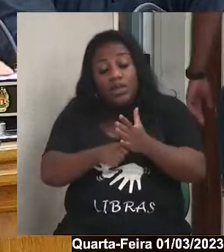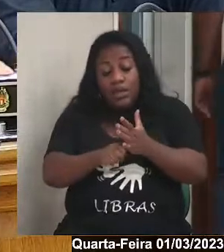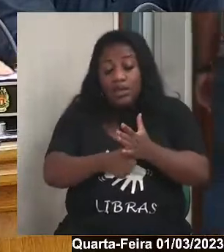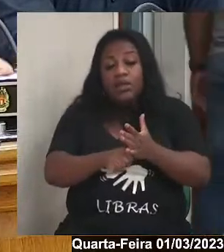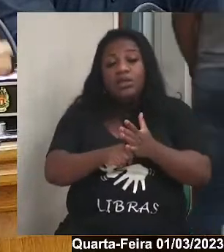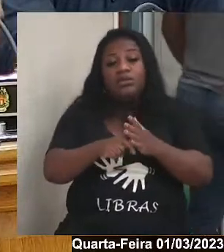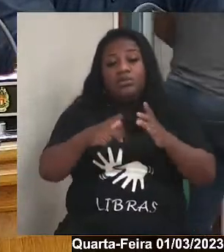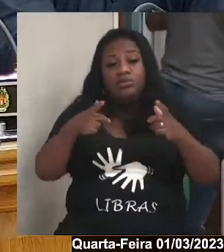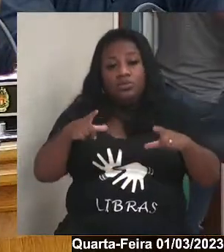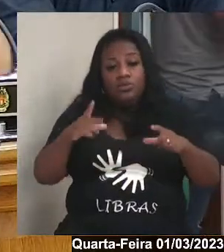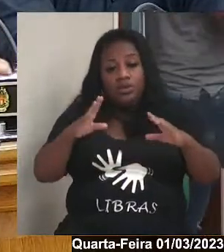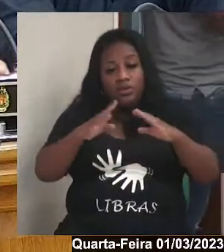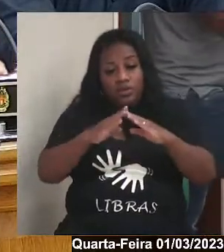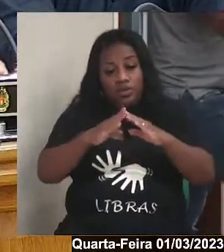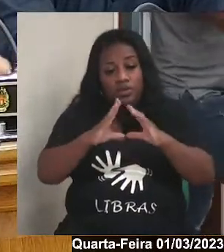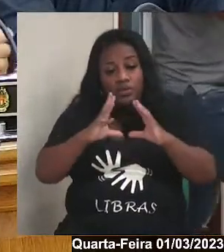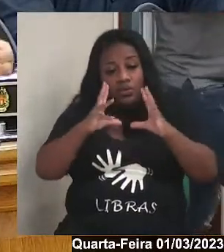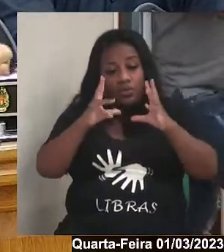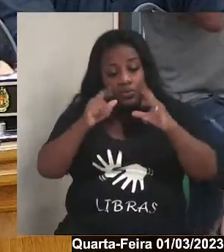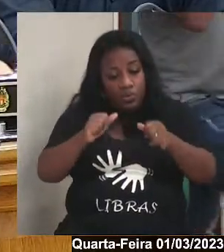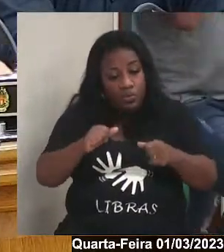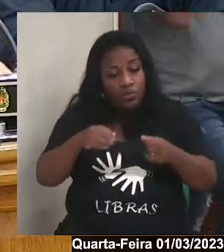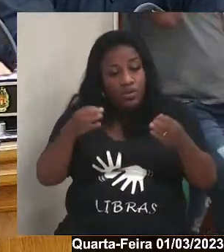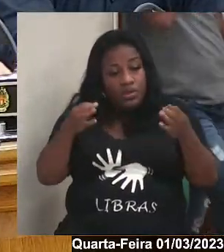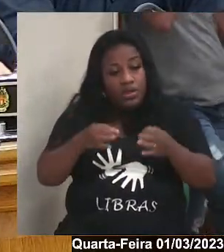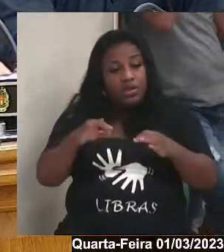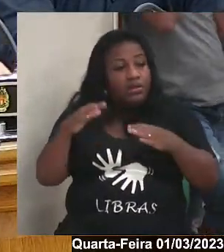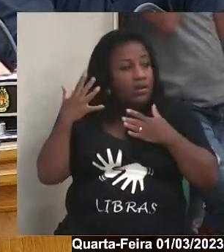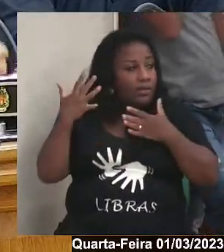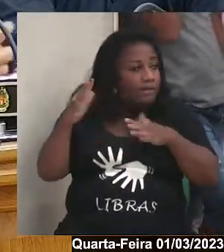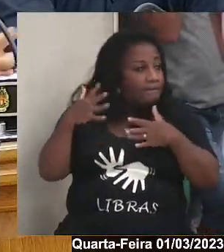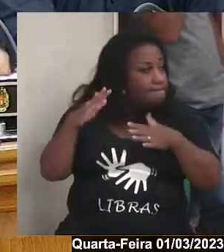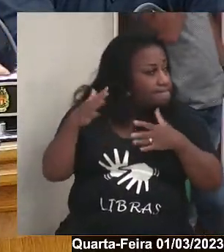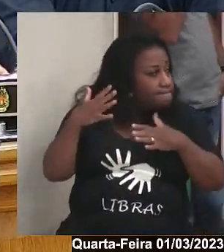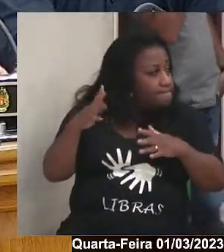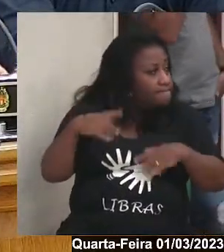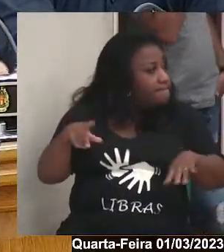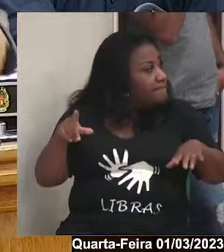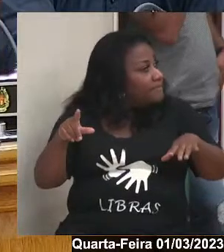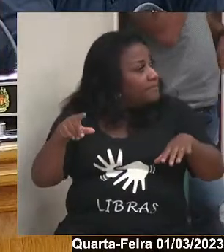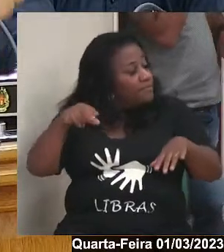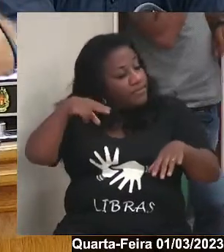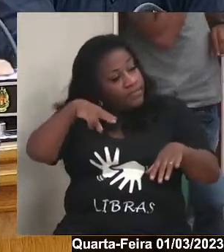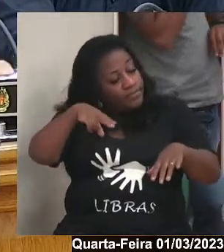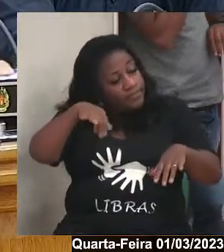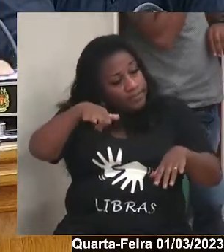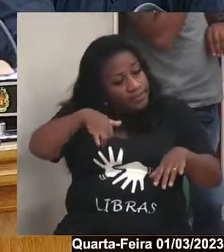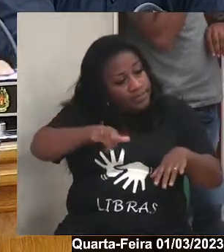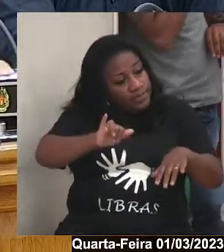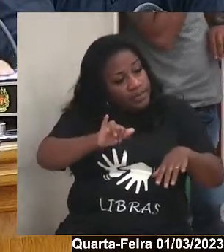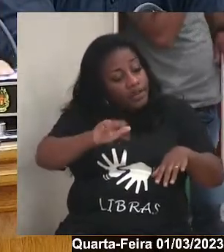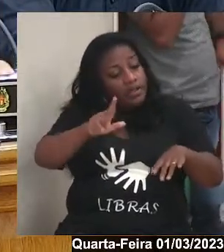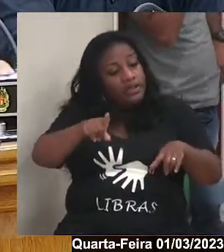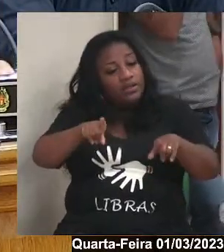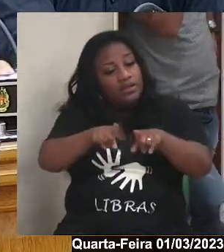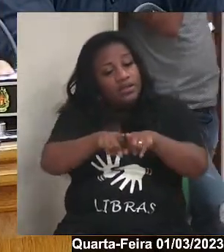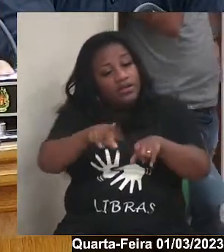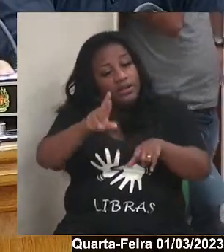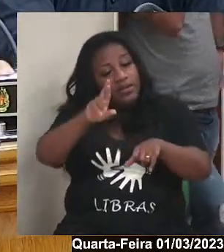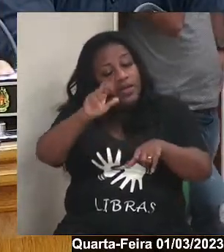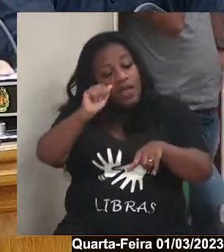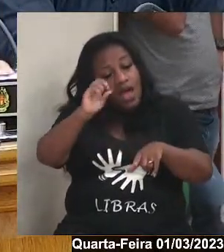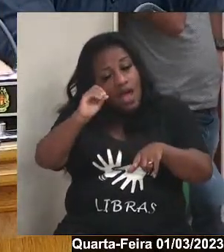estava preocupado com, então graças a Deus tudo certo, está entregando, parabéns prefeito Ney Santos e o vice Hugo Prado. E o Raul, né, que é o do